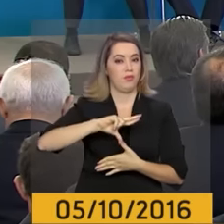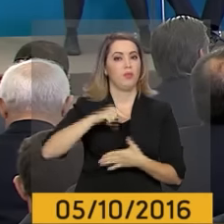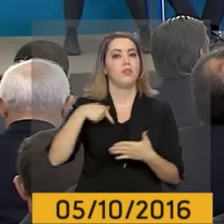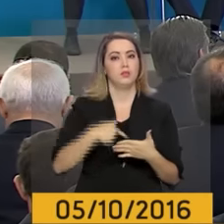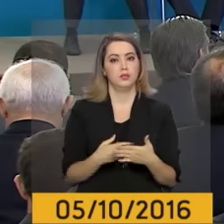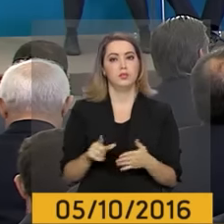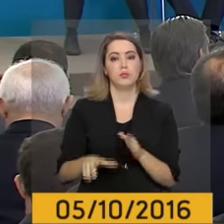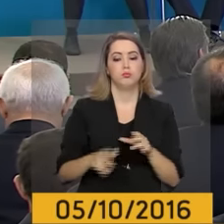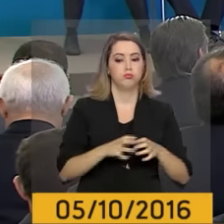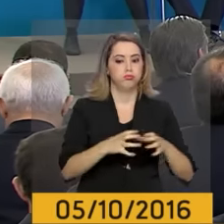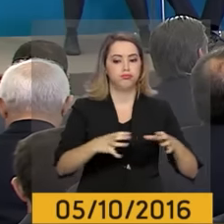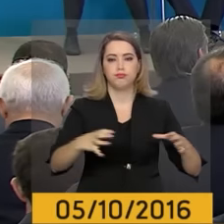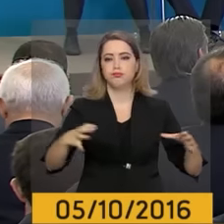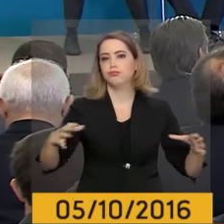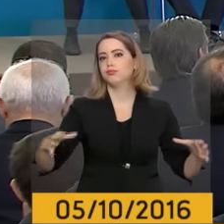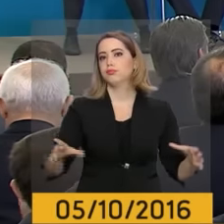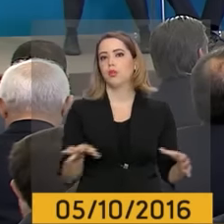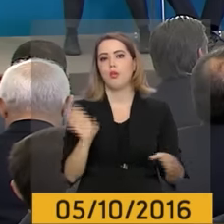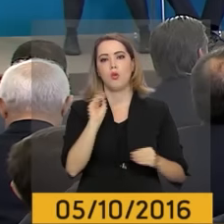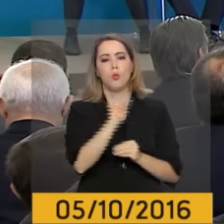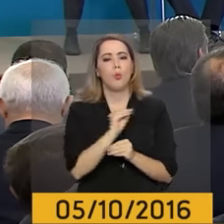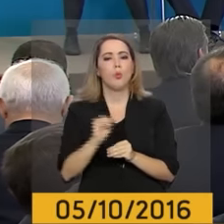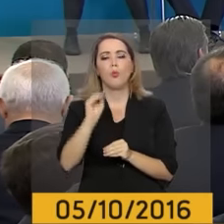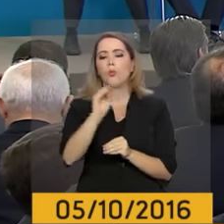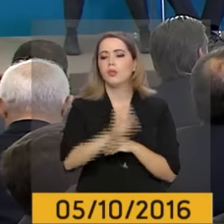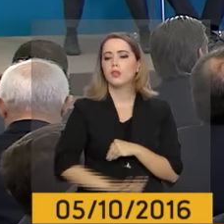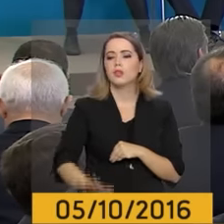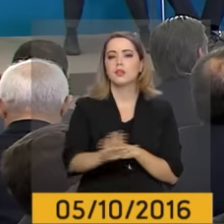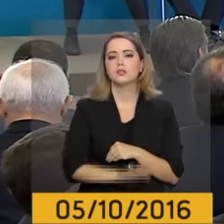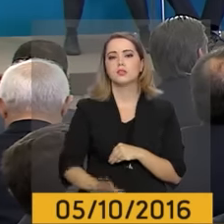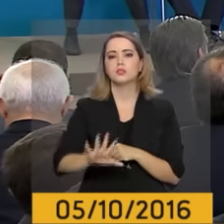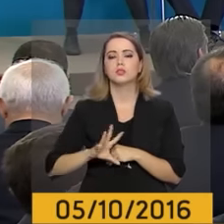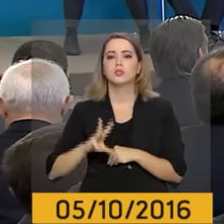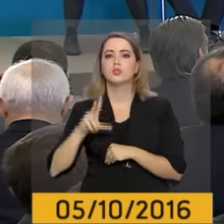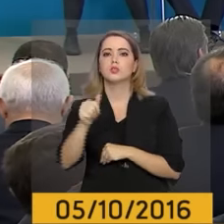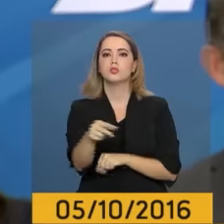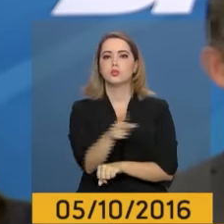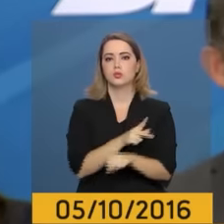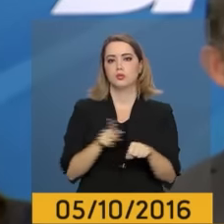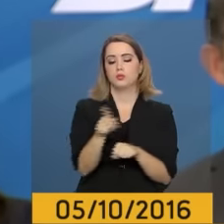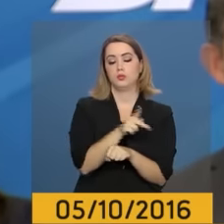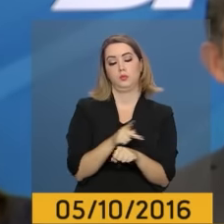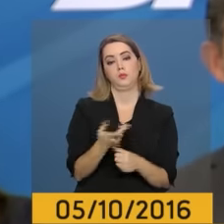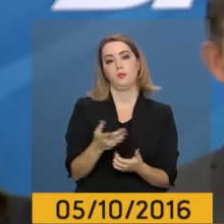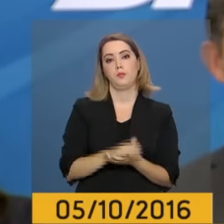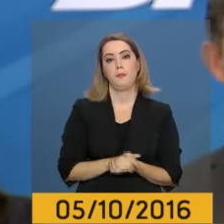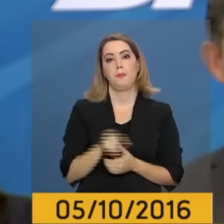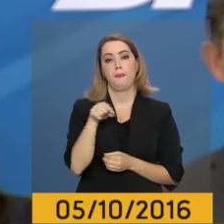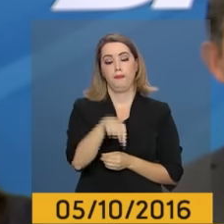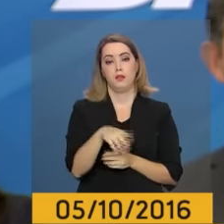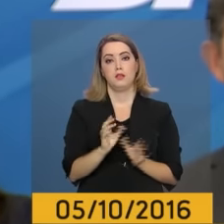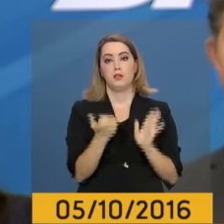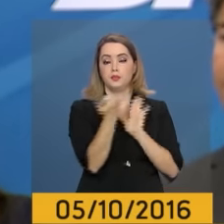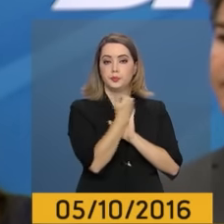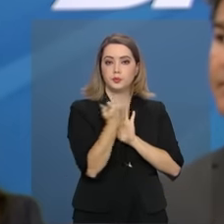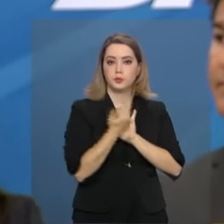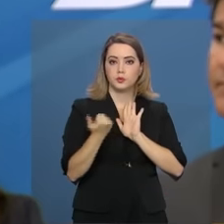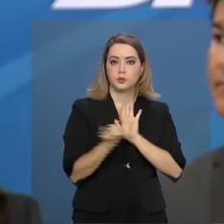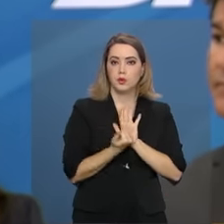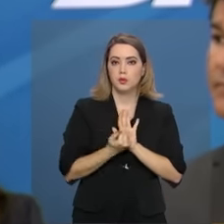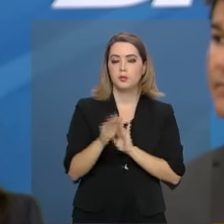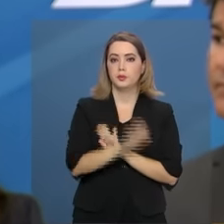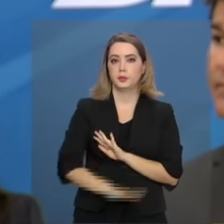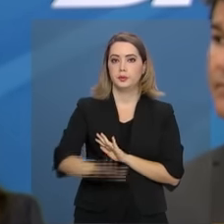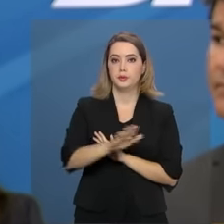maior escala, vai atender o maior número de crianças de todos os países. Esse programa, Criança Feliz,